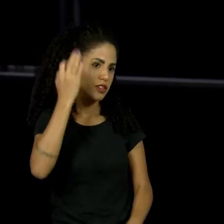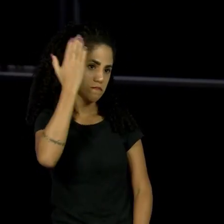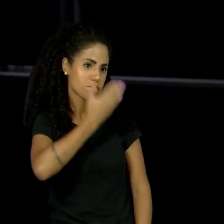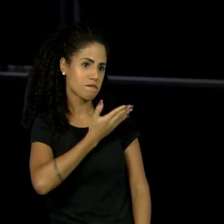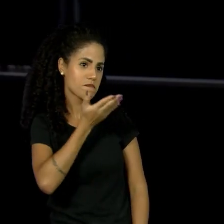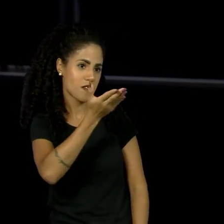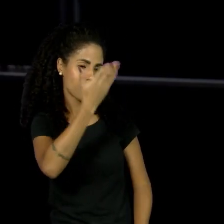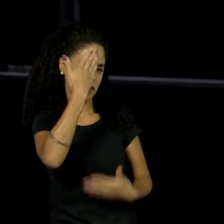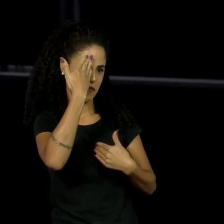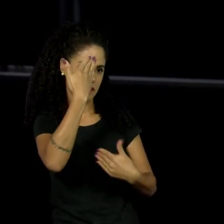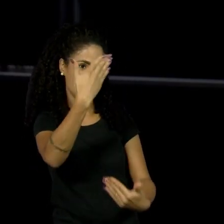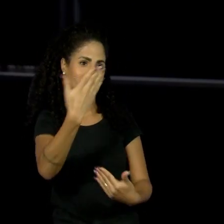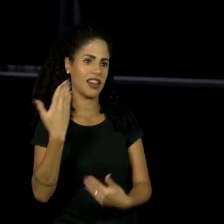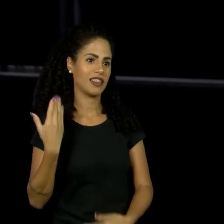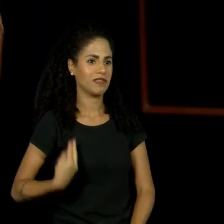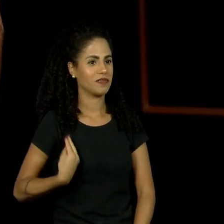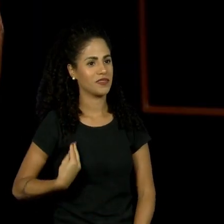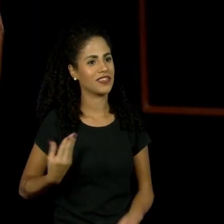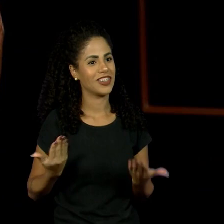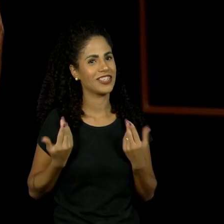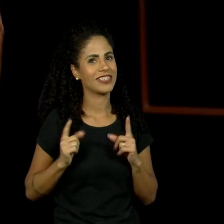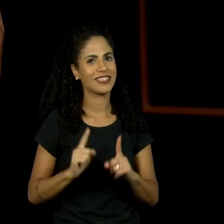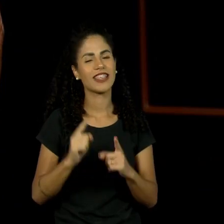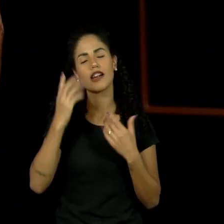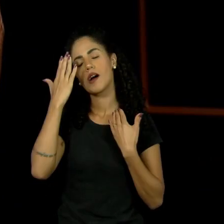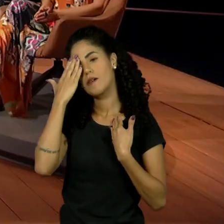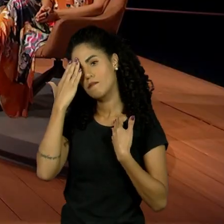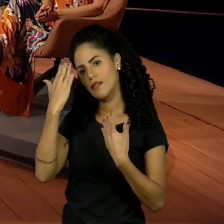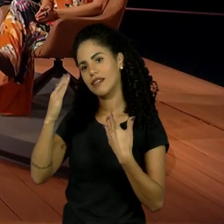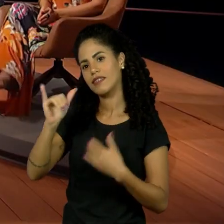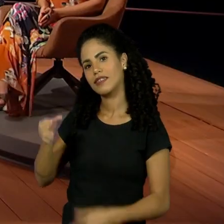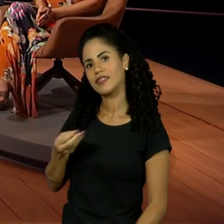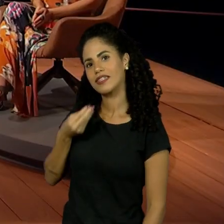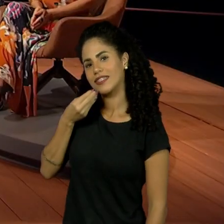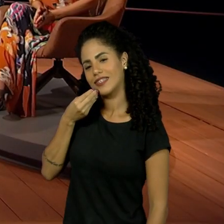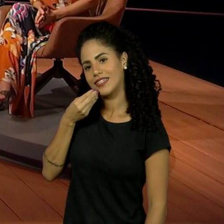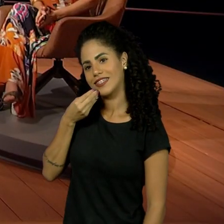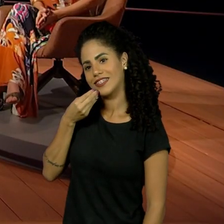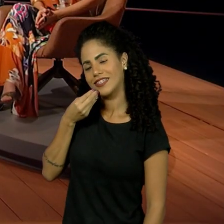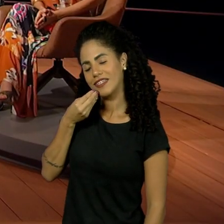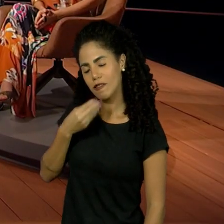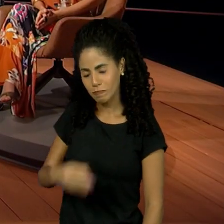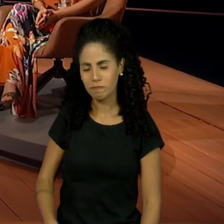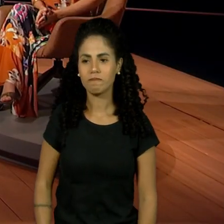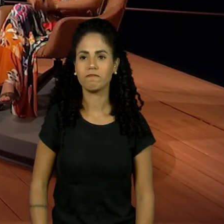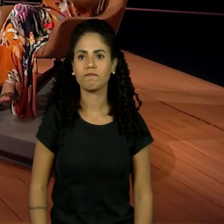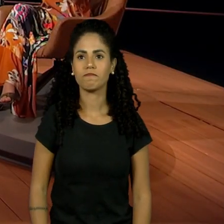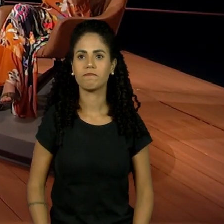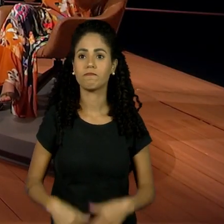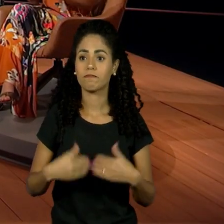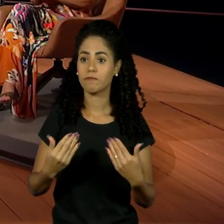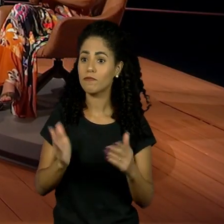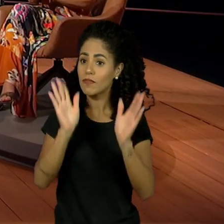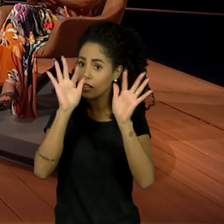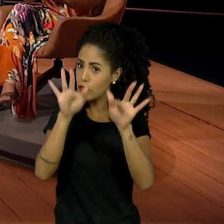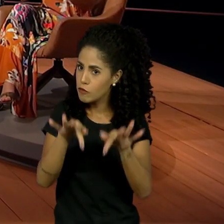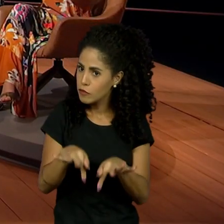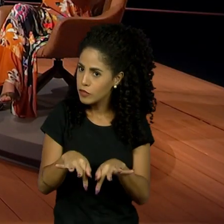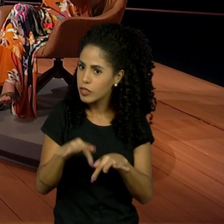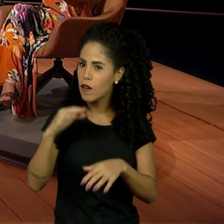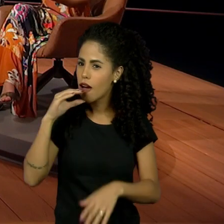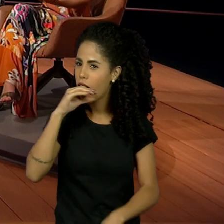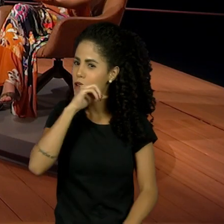Então, obrigada pela sua presença aqui. Muito obrigada, muito obrigada. Então, só para finalizar assim,